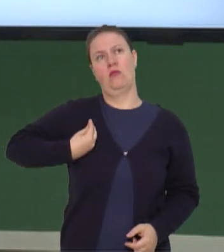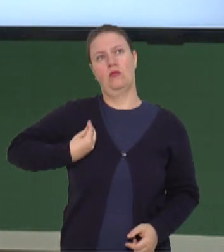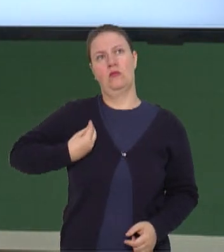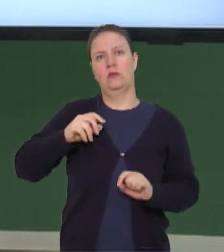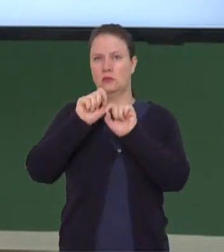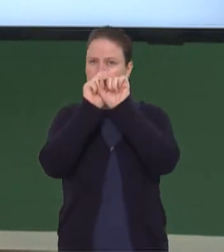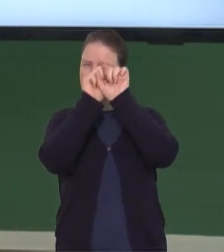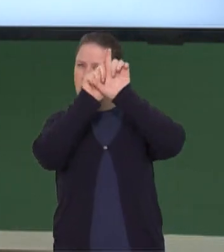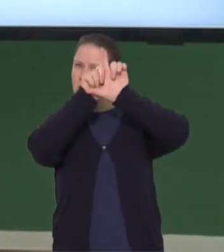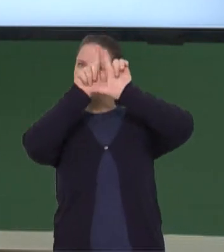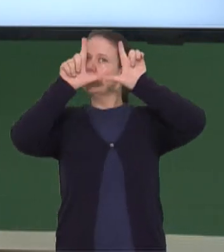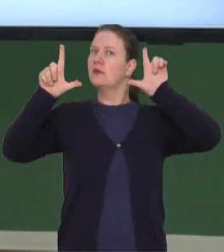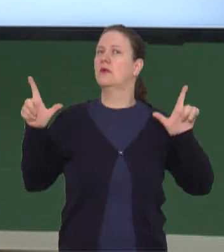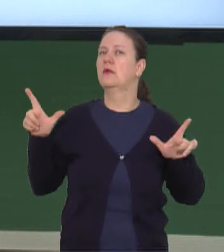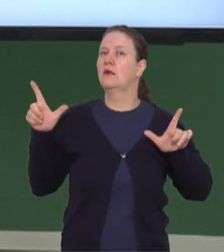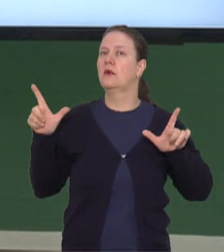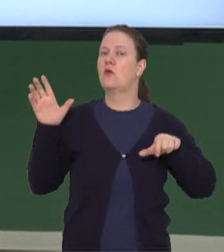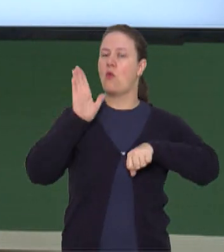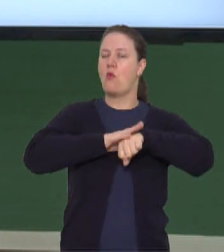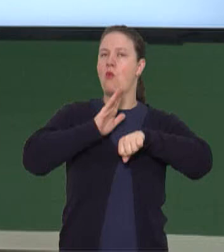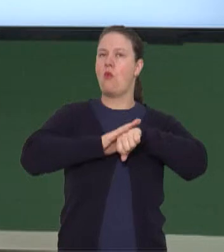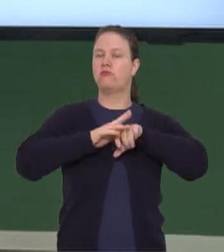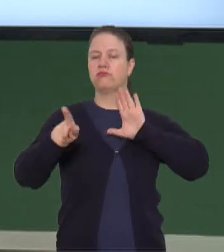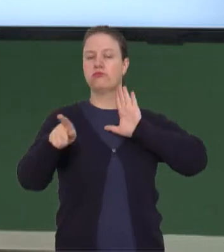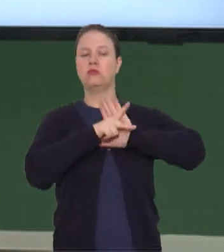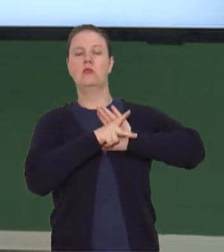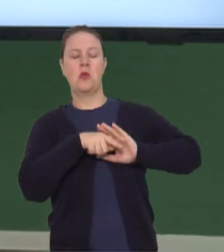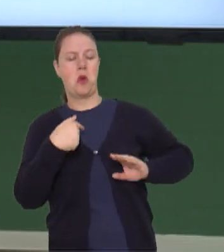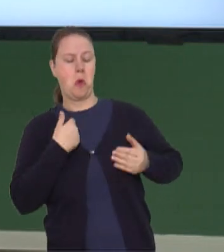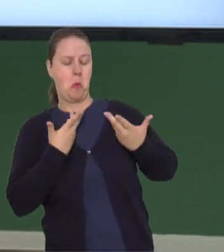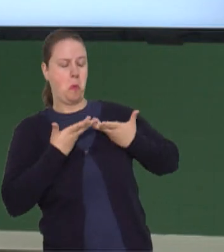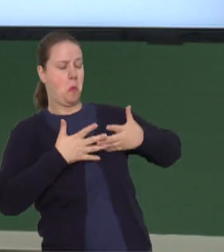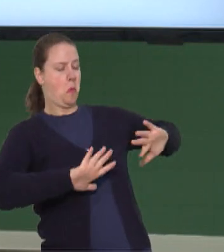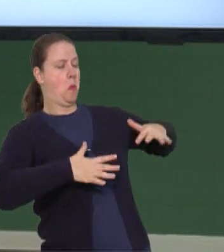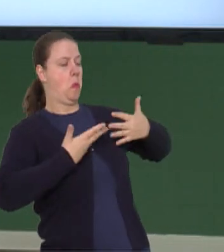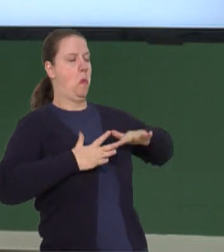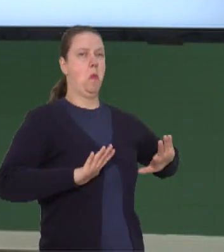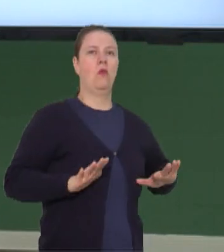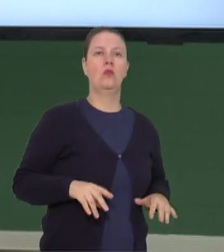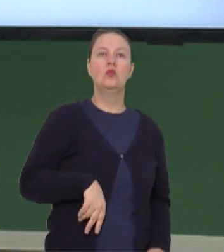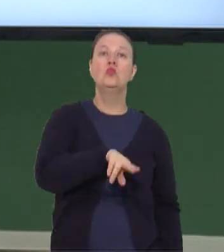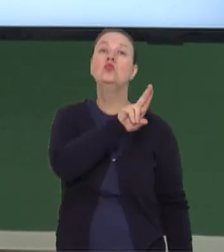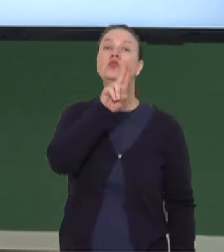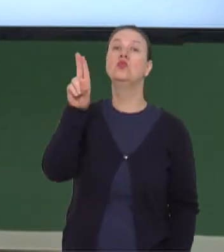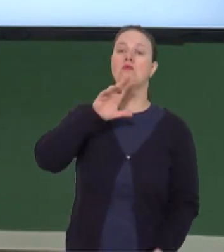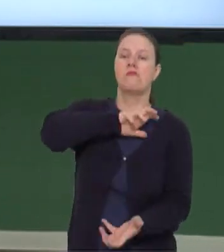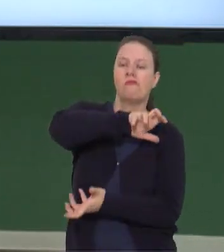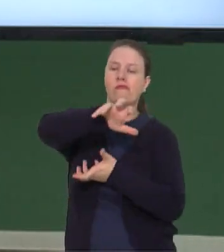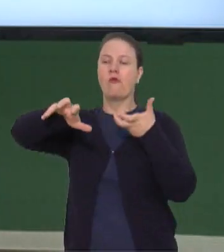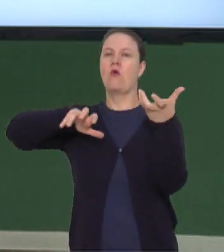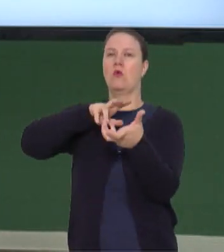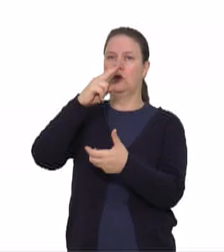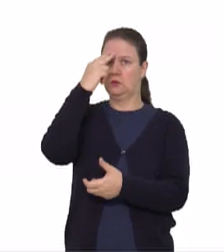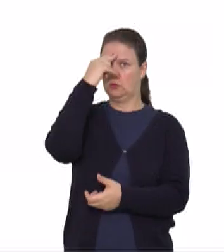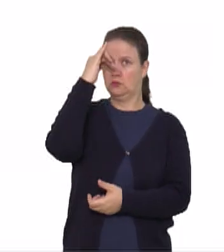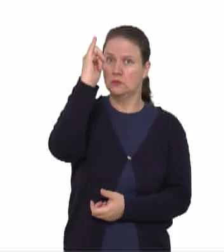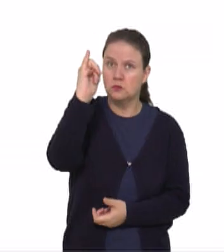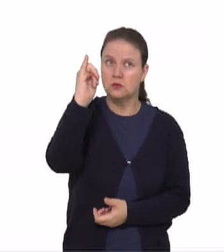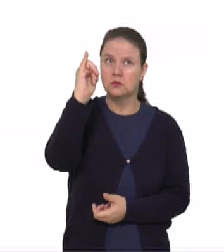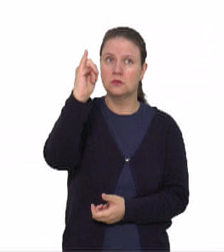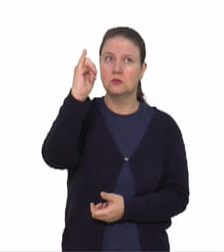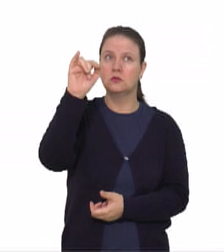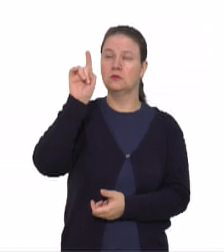claro, né, que os donos das plantações não aceitaram. O grande nome da Revolução do Haiti é o